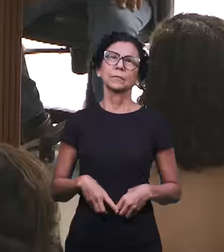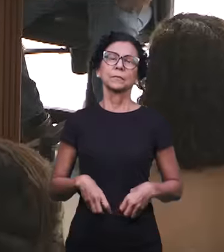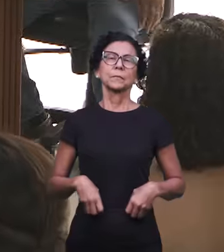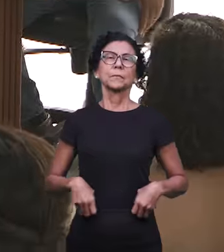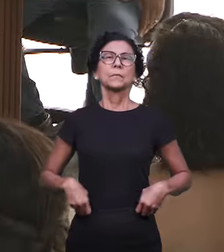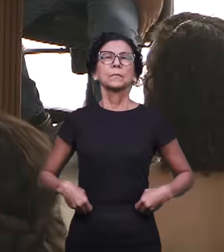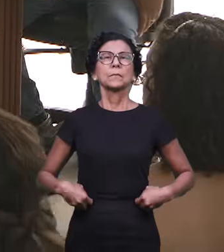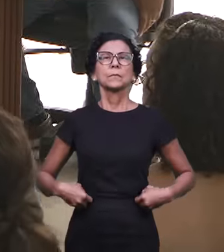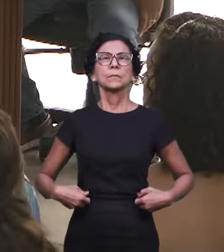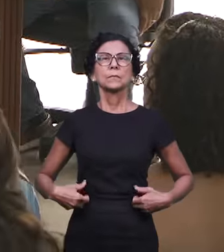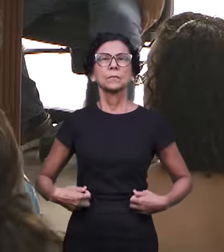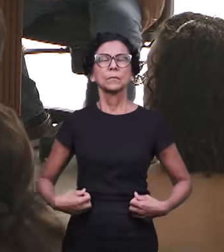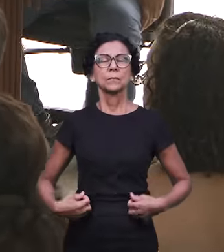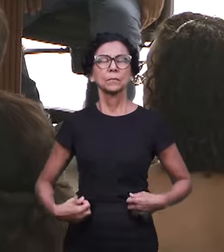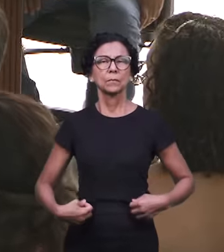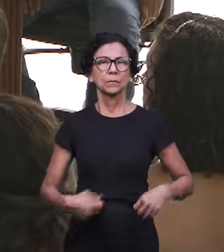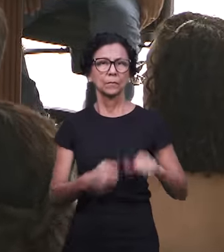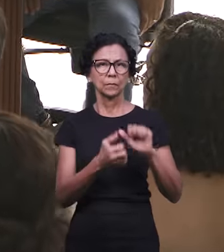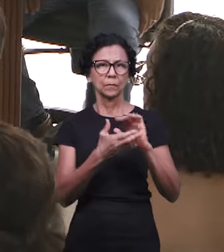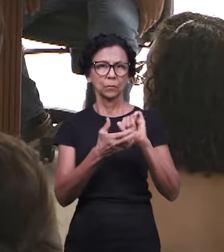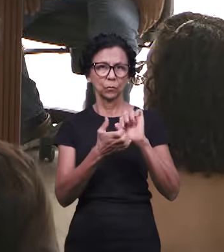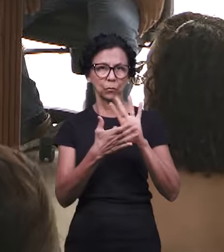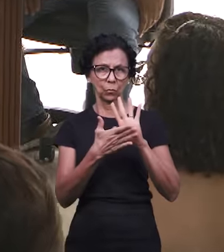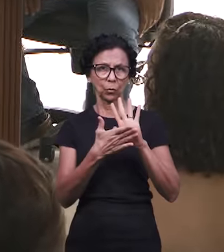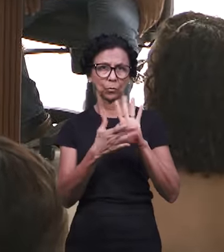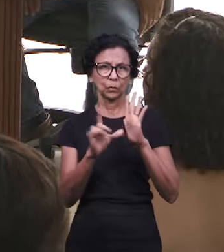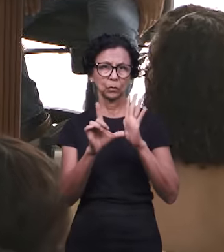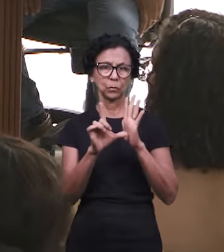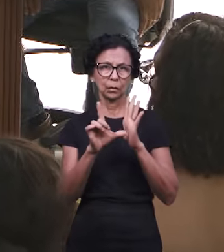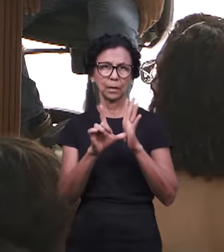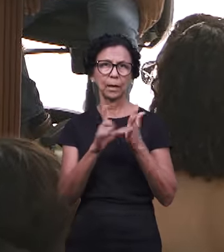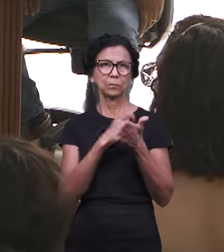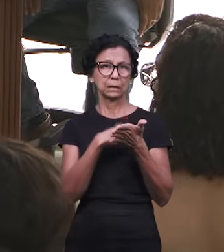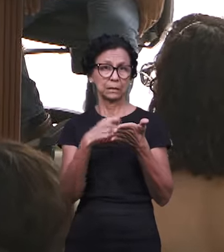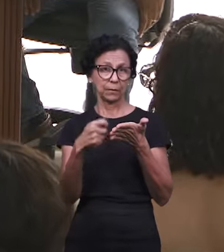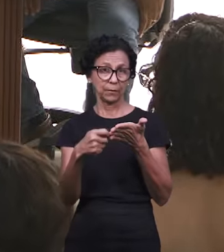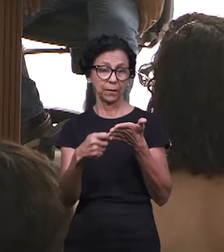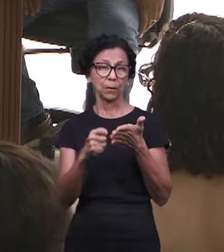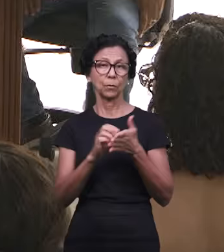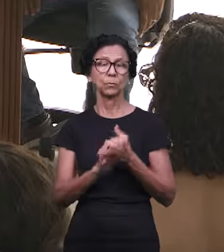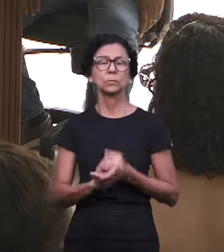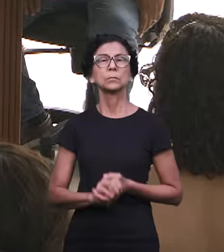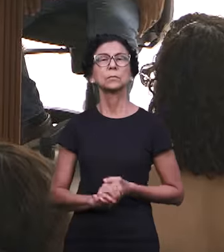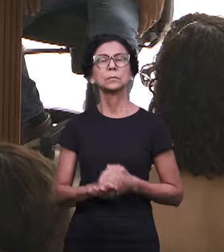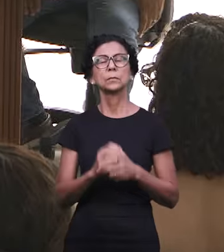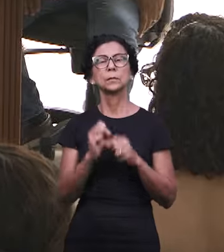Esse louvor, Lutero fez, ele faz uma declaração